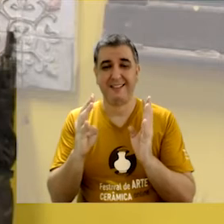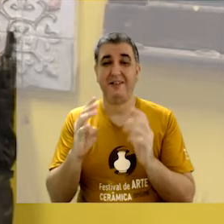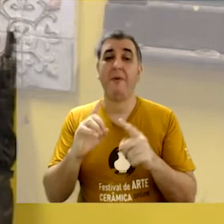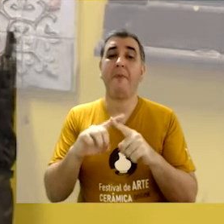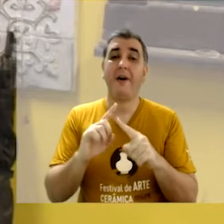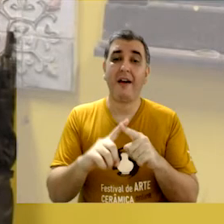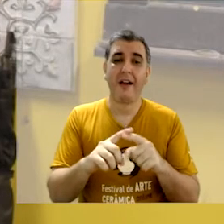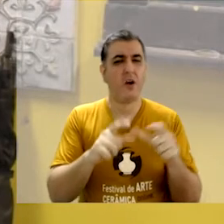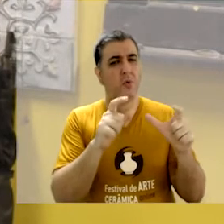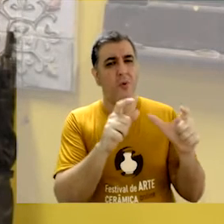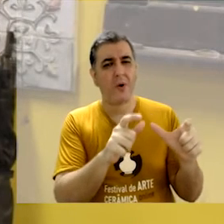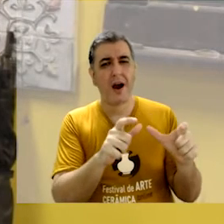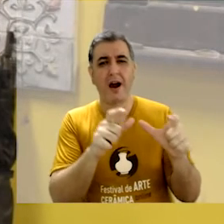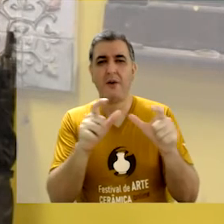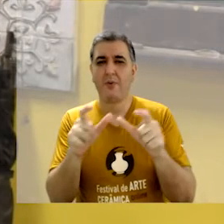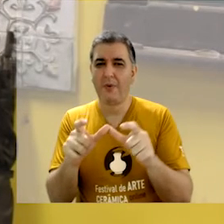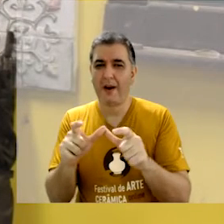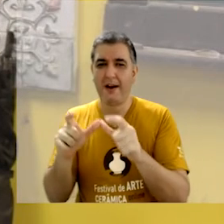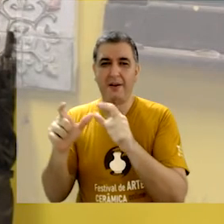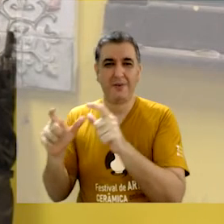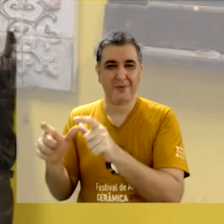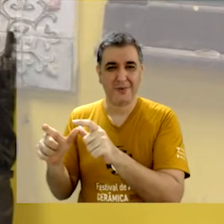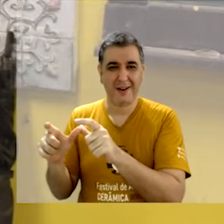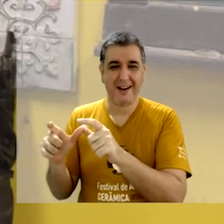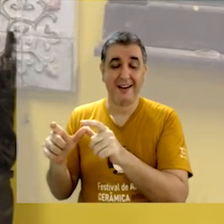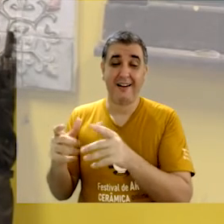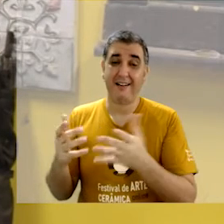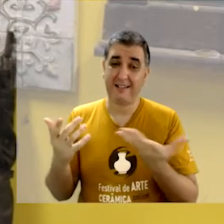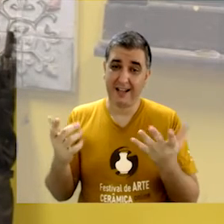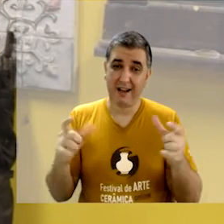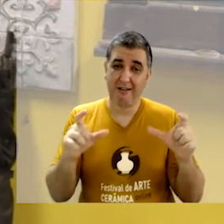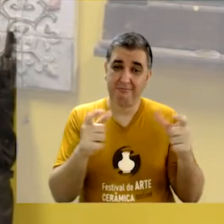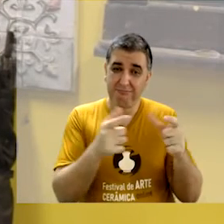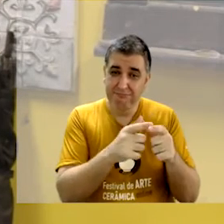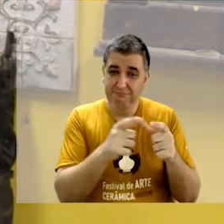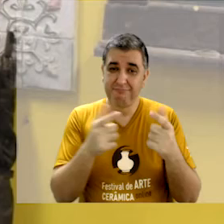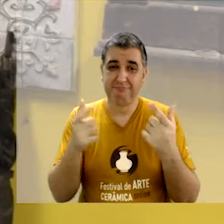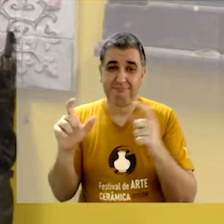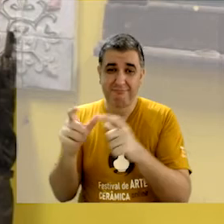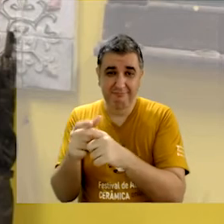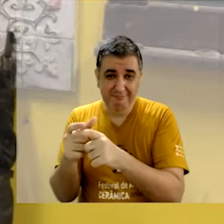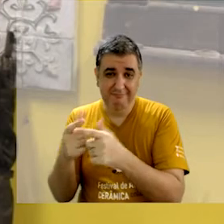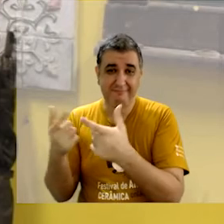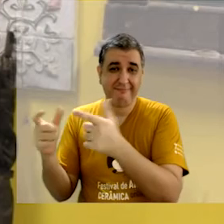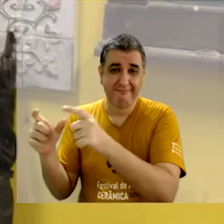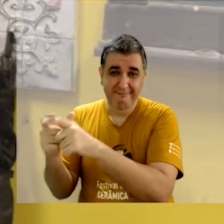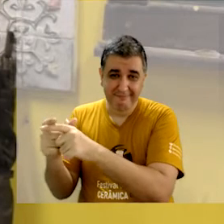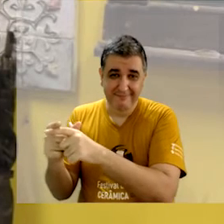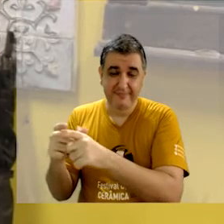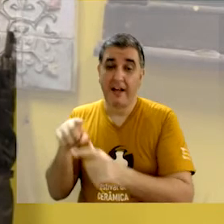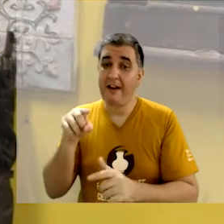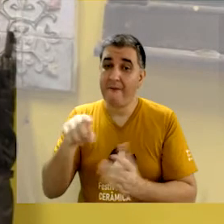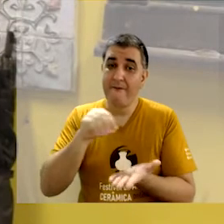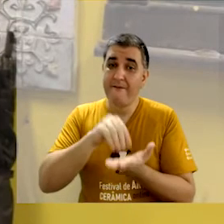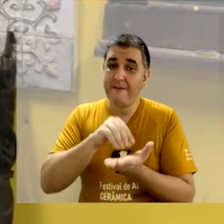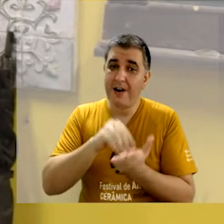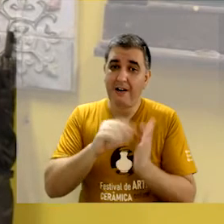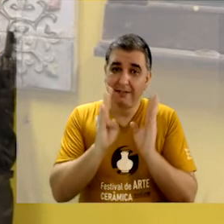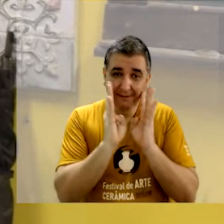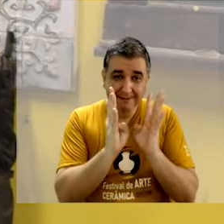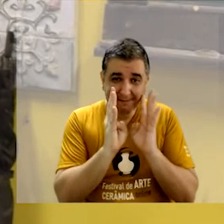nós poderíamos ser mais atentos com isso, porque alguns lugares de São Luís têm perdido esses azulejos porque não